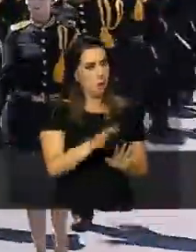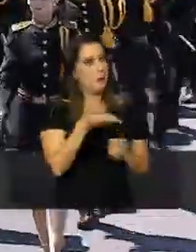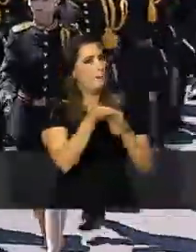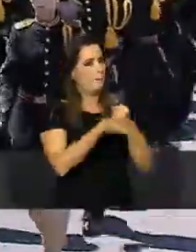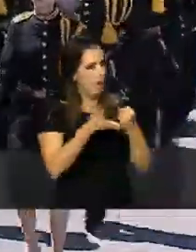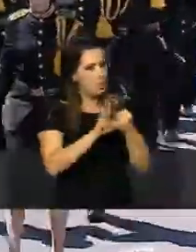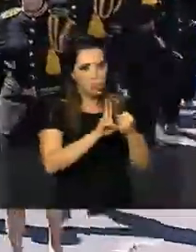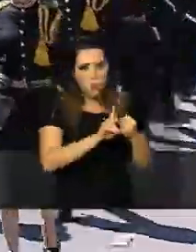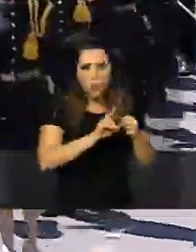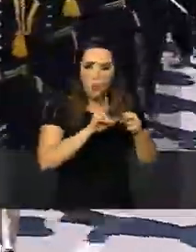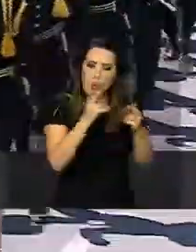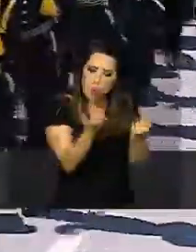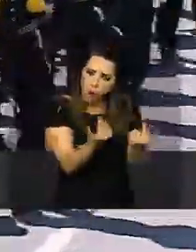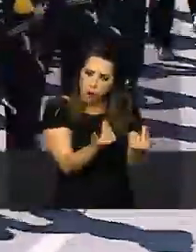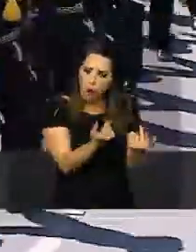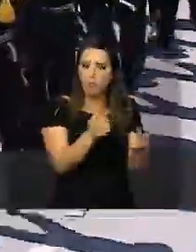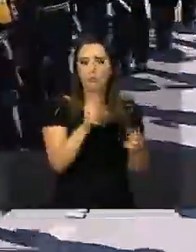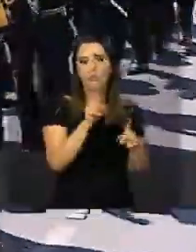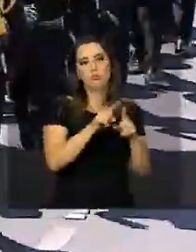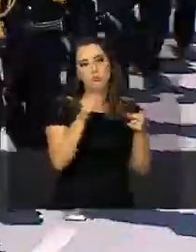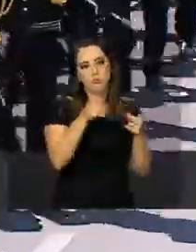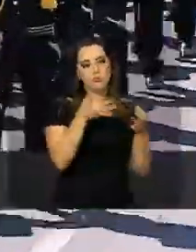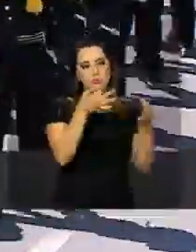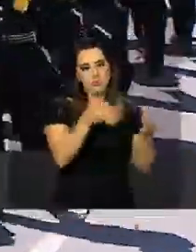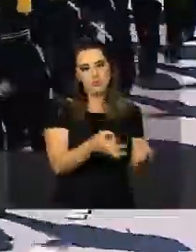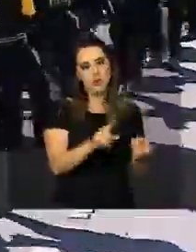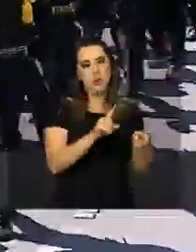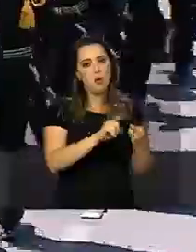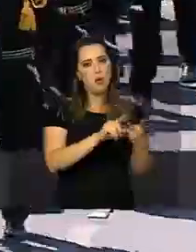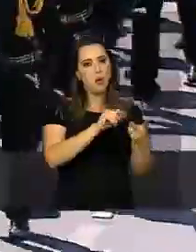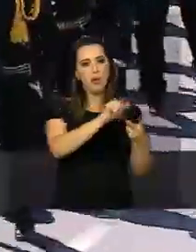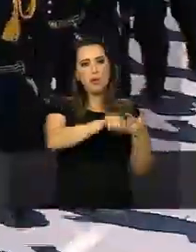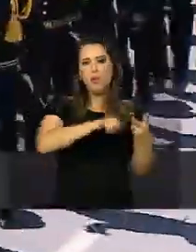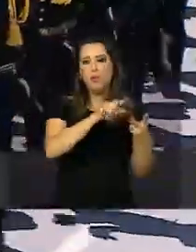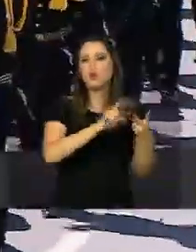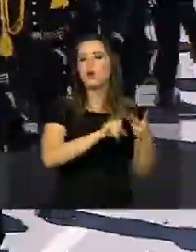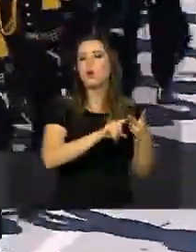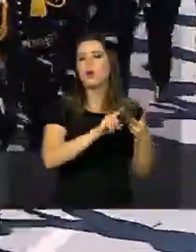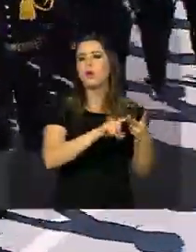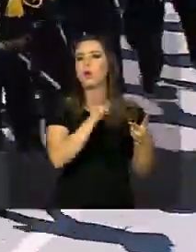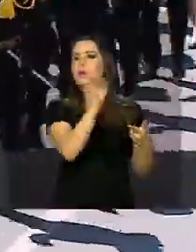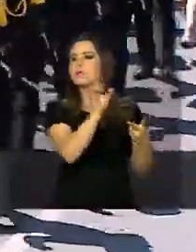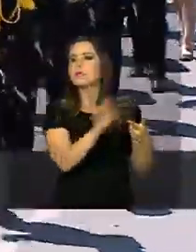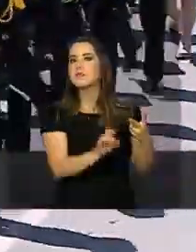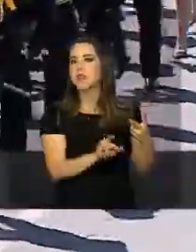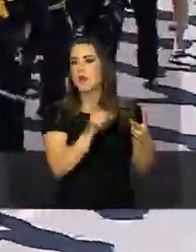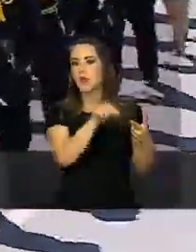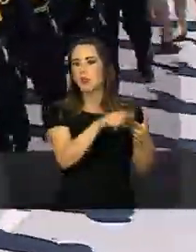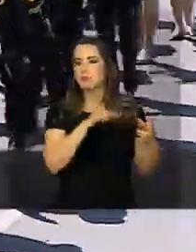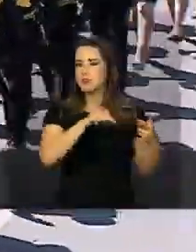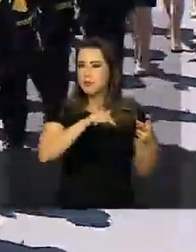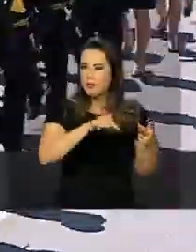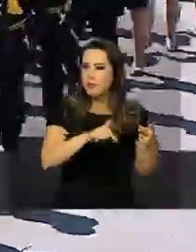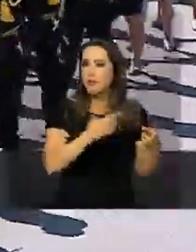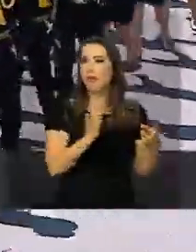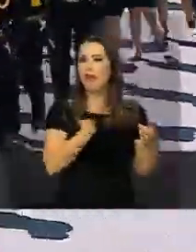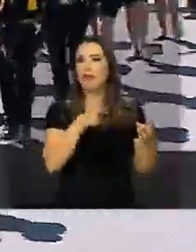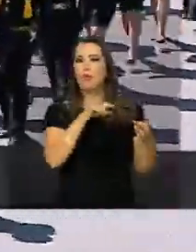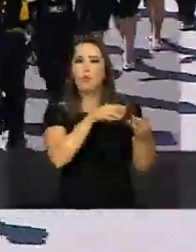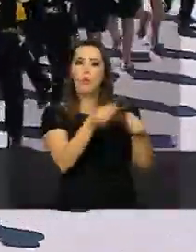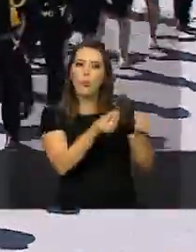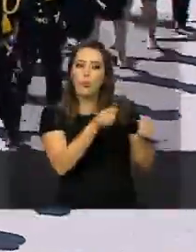física é semelhante. O que muda realmente é a parte específica deles, né? O